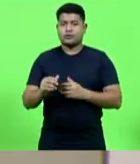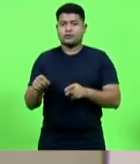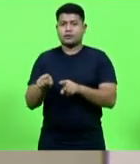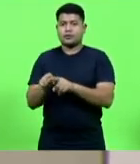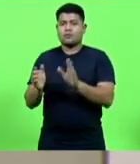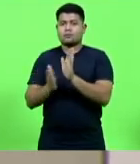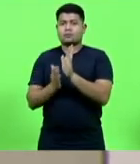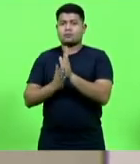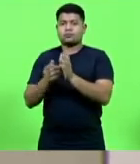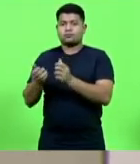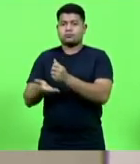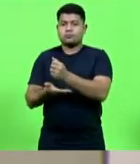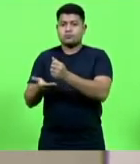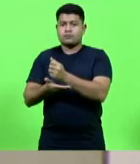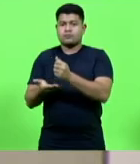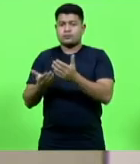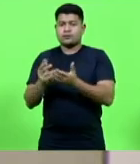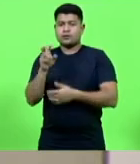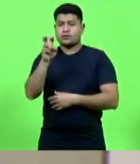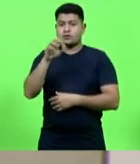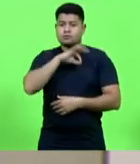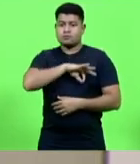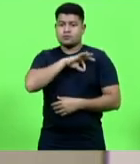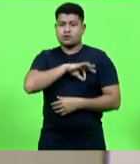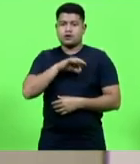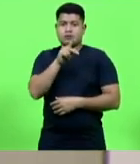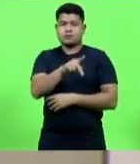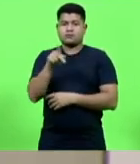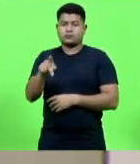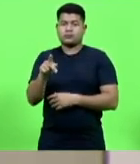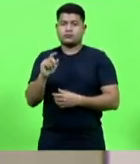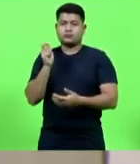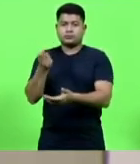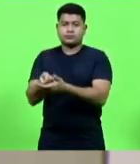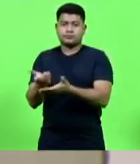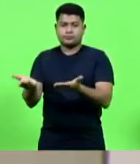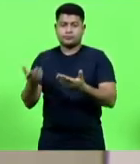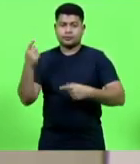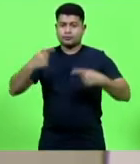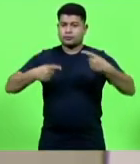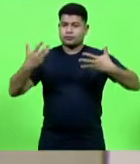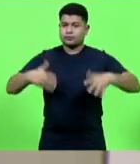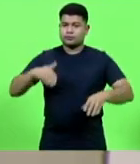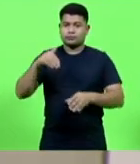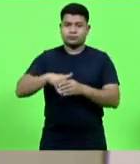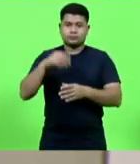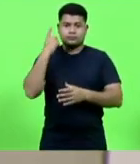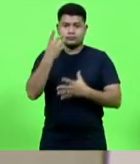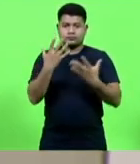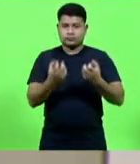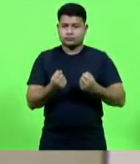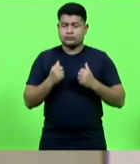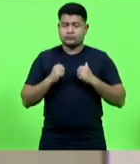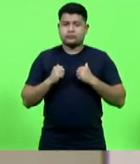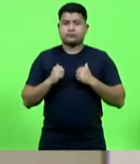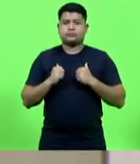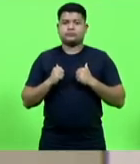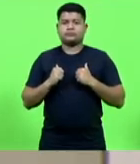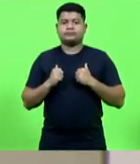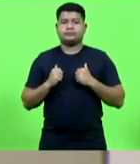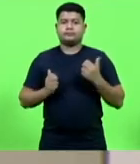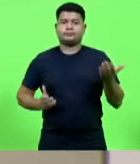governador para os professores de R$ 5 mil, em discussão. Não havendo quem queira discutir, em votação, deputados que aprovam, permaneçam como se encontra,